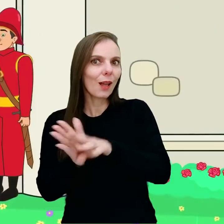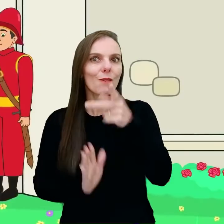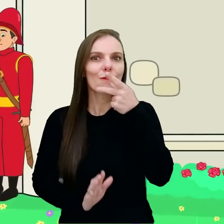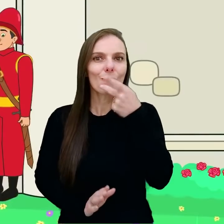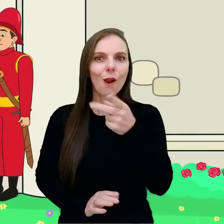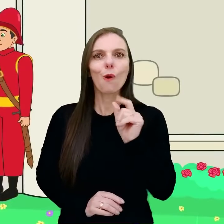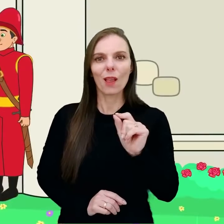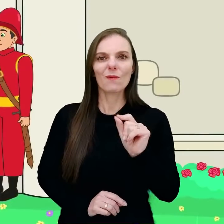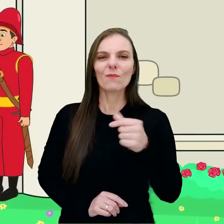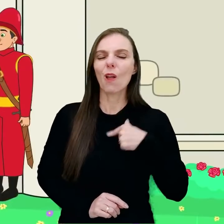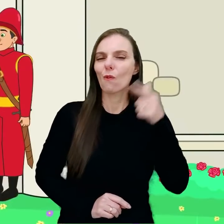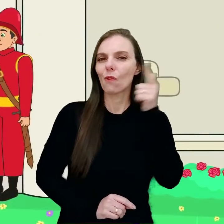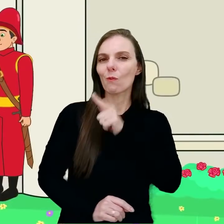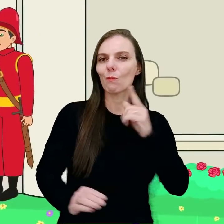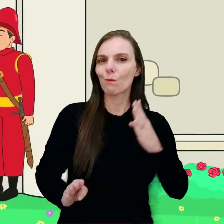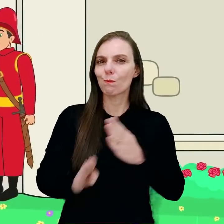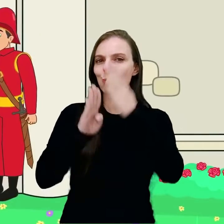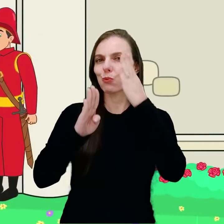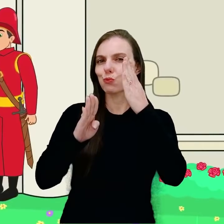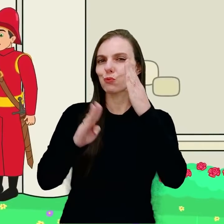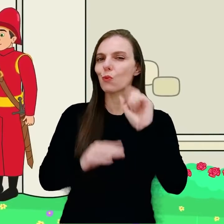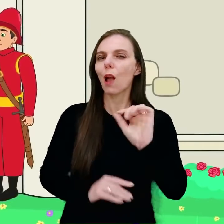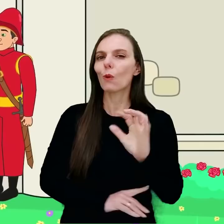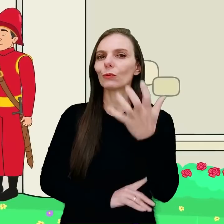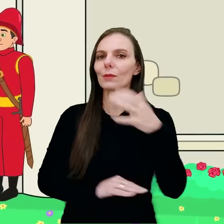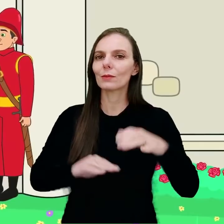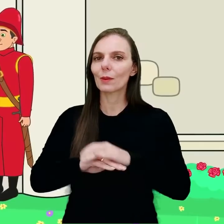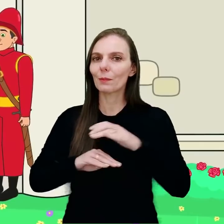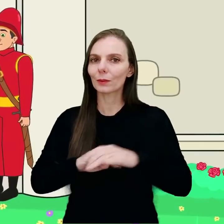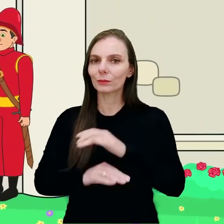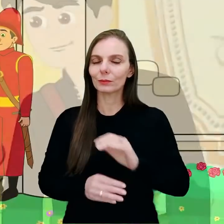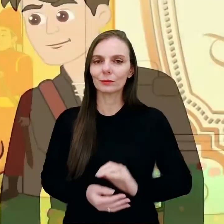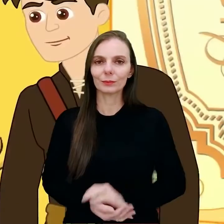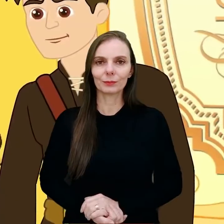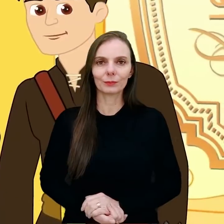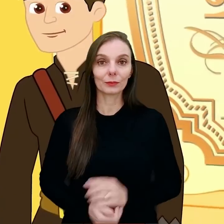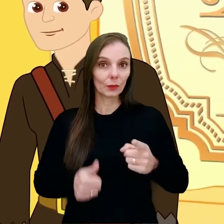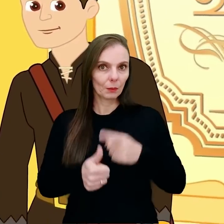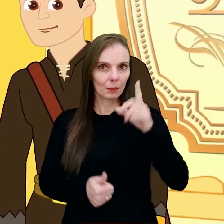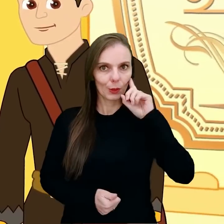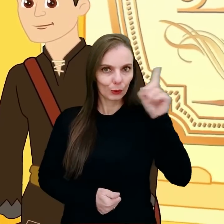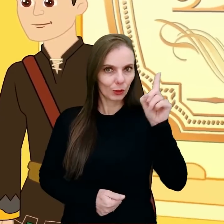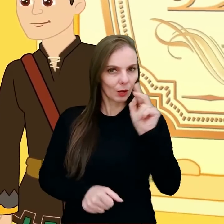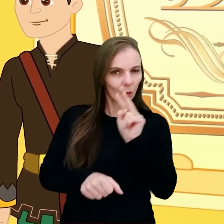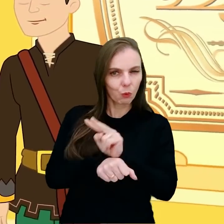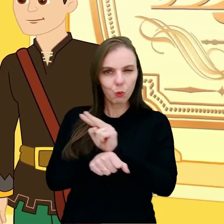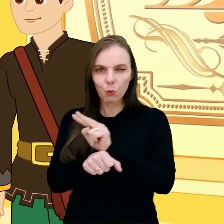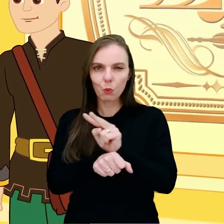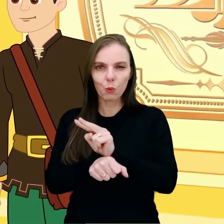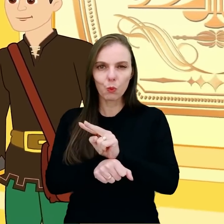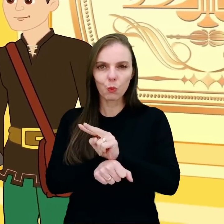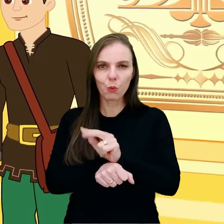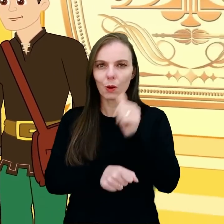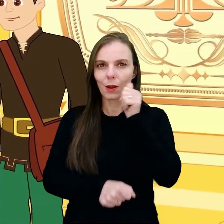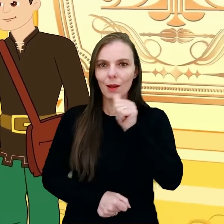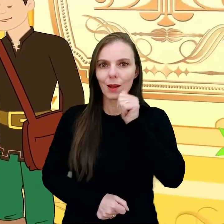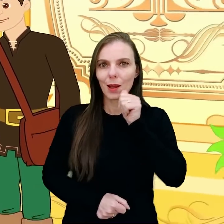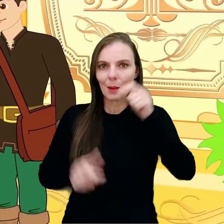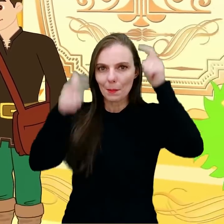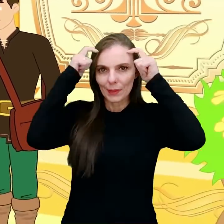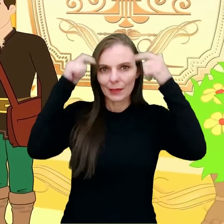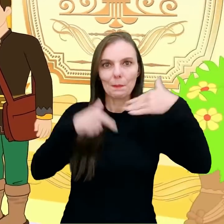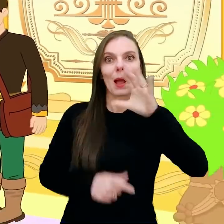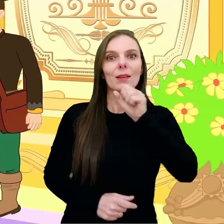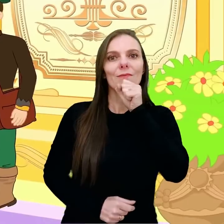chegando lá, disse que finalmente iria resolver o mistério dos sapatos. No primeiro dia de guarda,